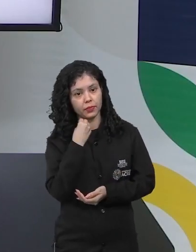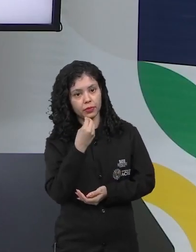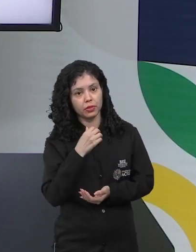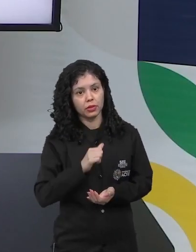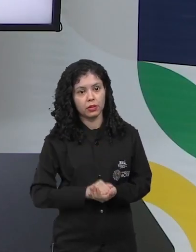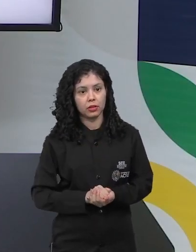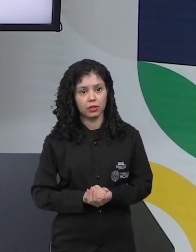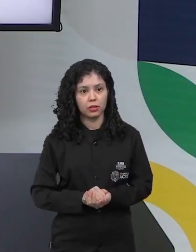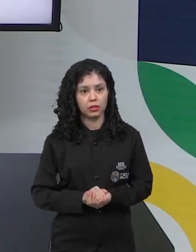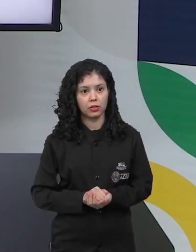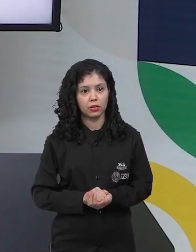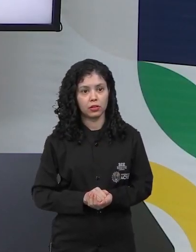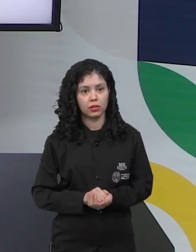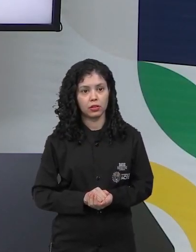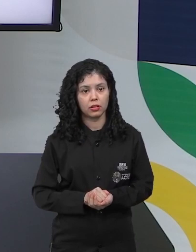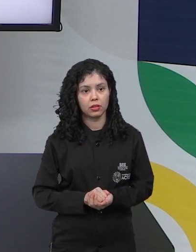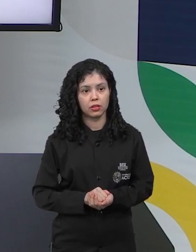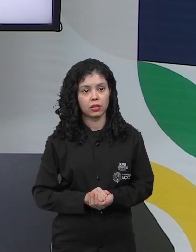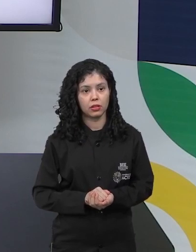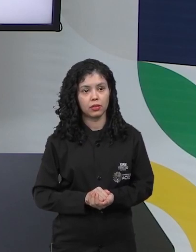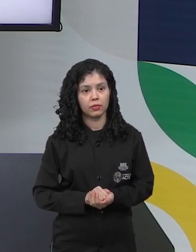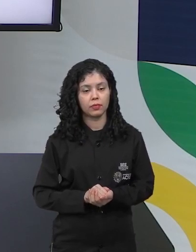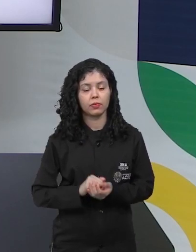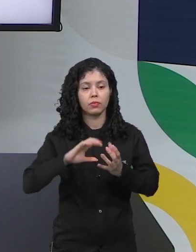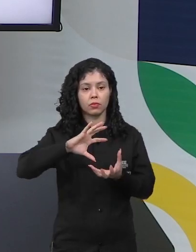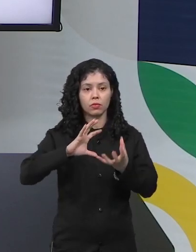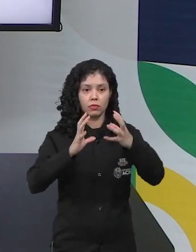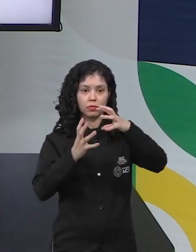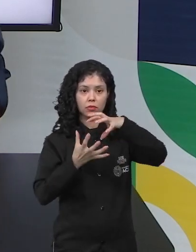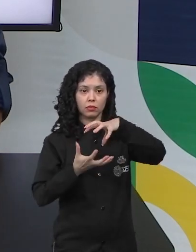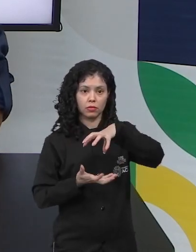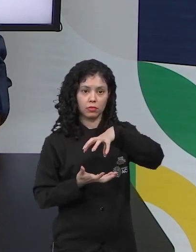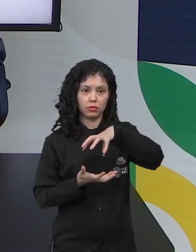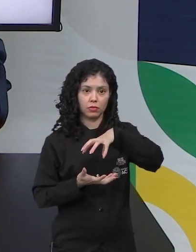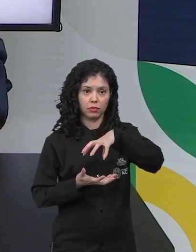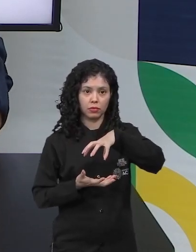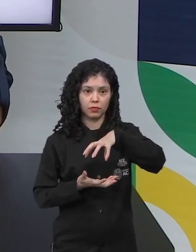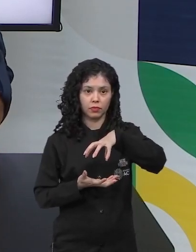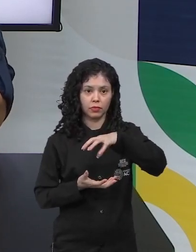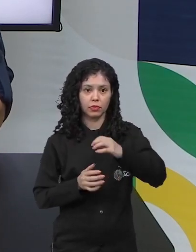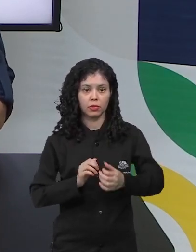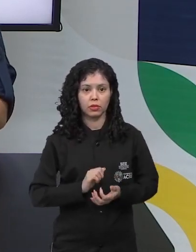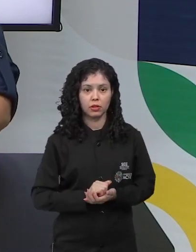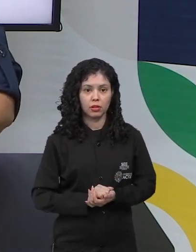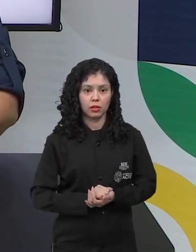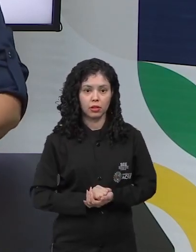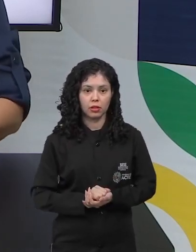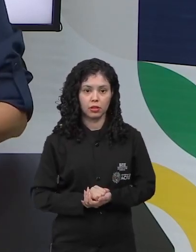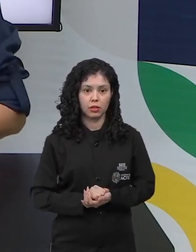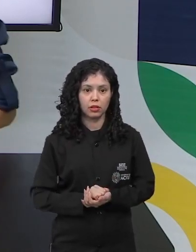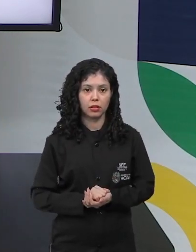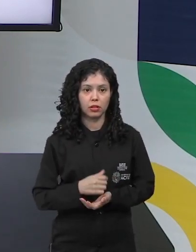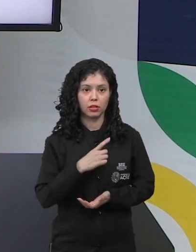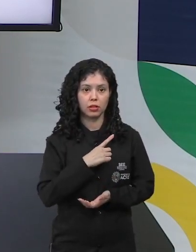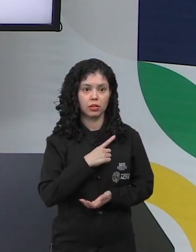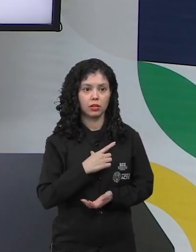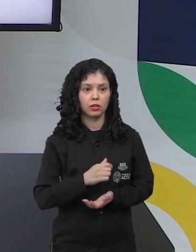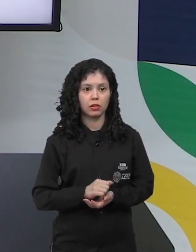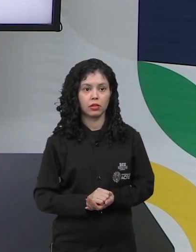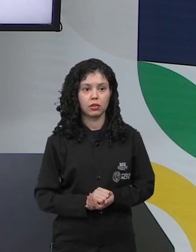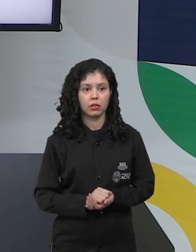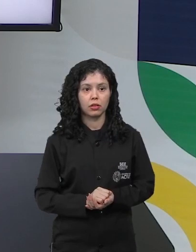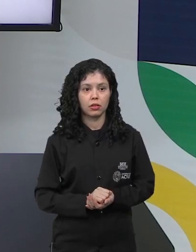experiência. Aqui nós temos uma esfera de mármore e nós temos aqui,